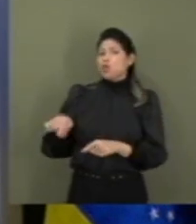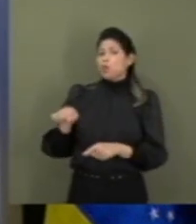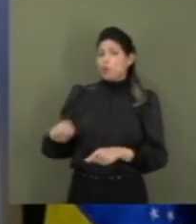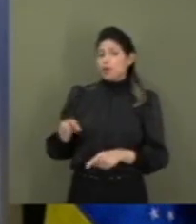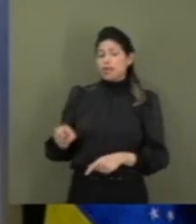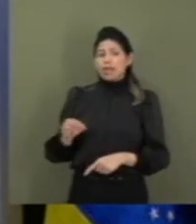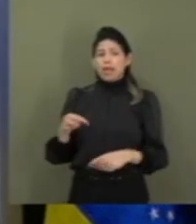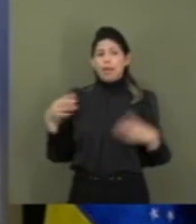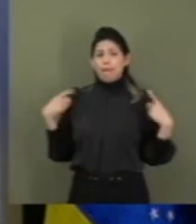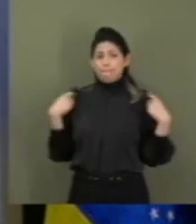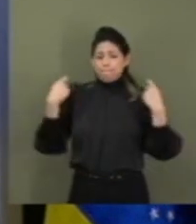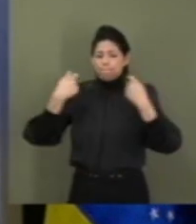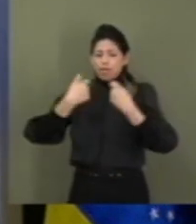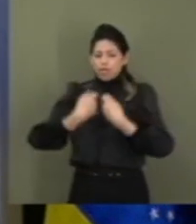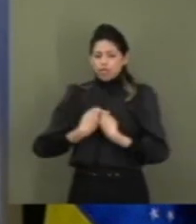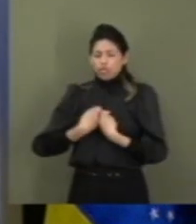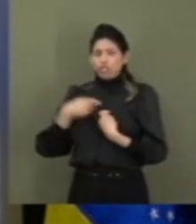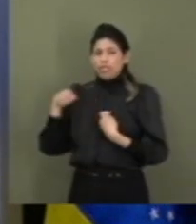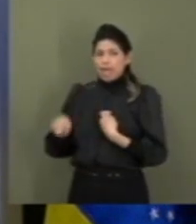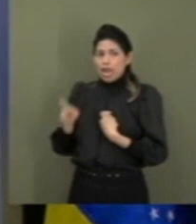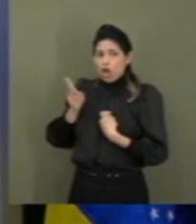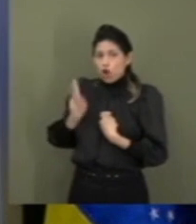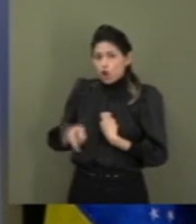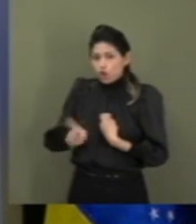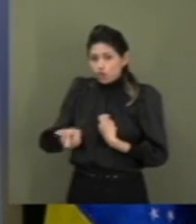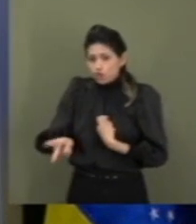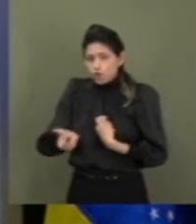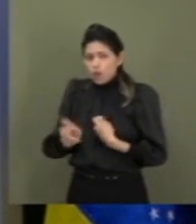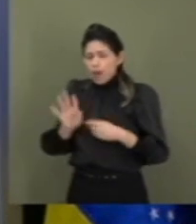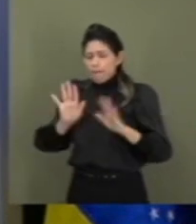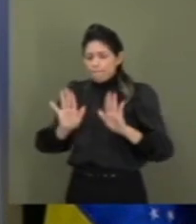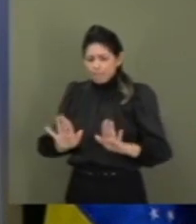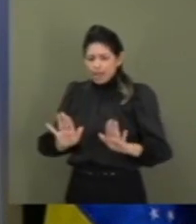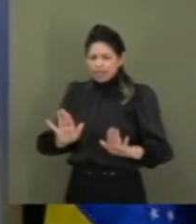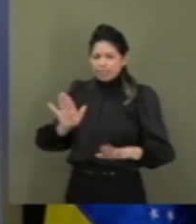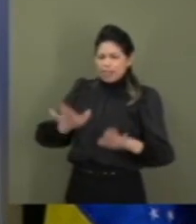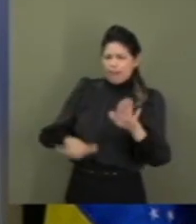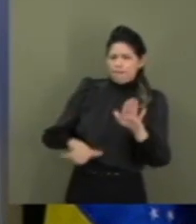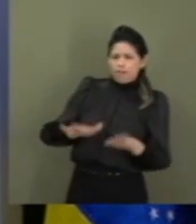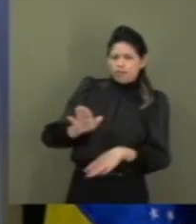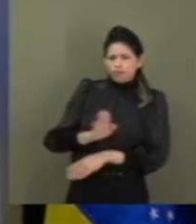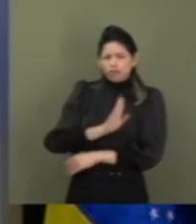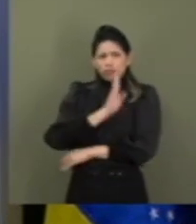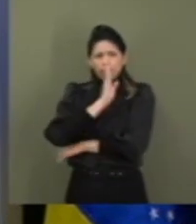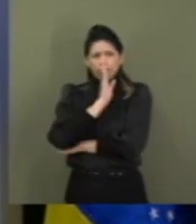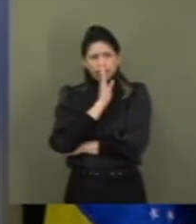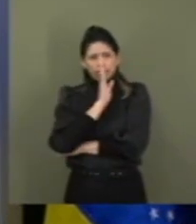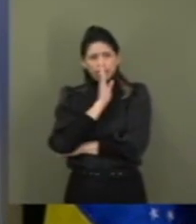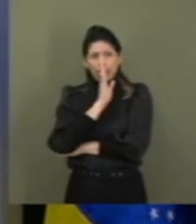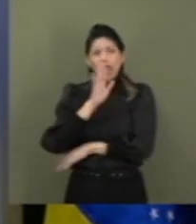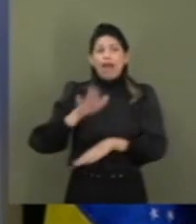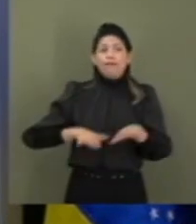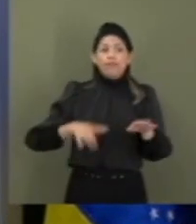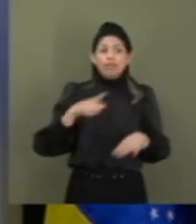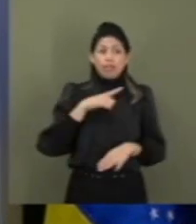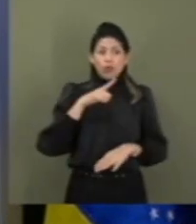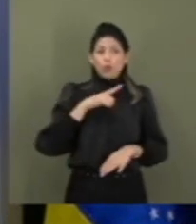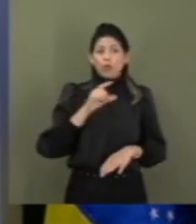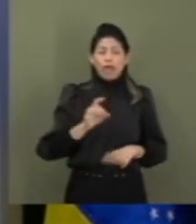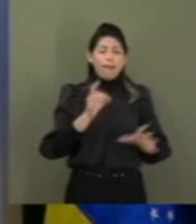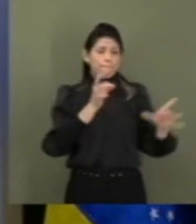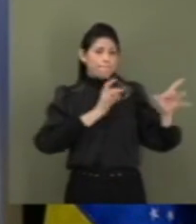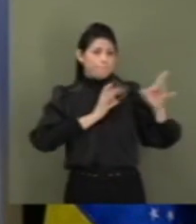mas que ainda permanecem em silêncio, muitas vezes até por causa do medo de